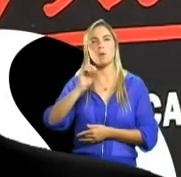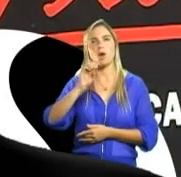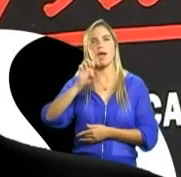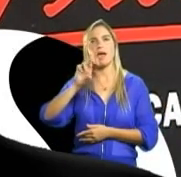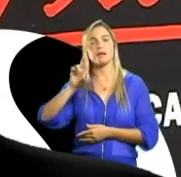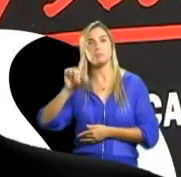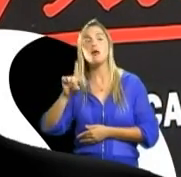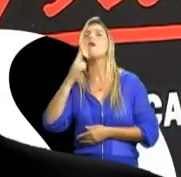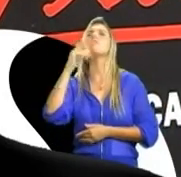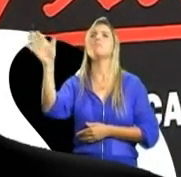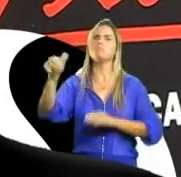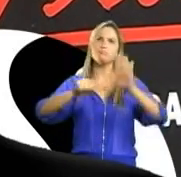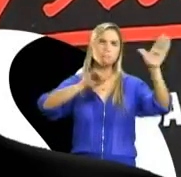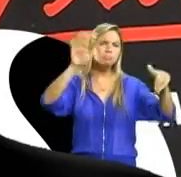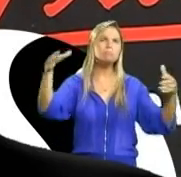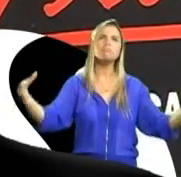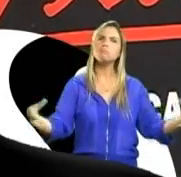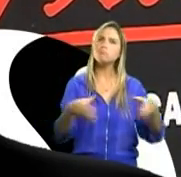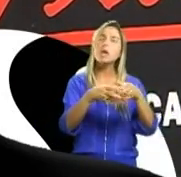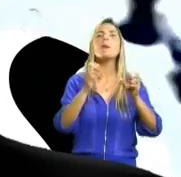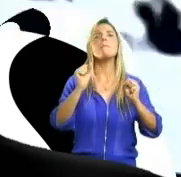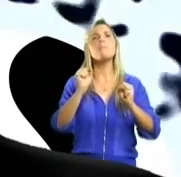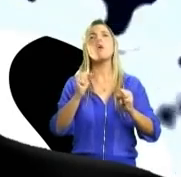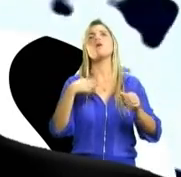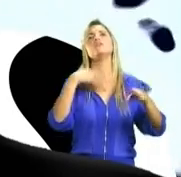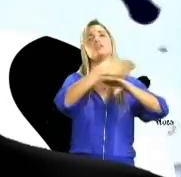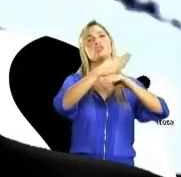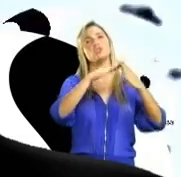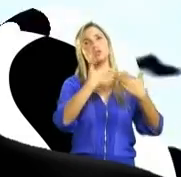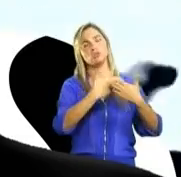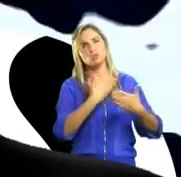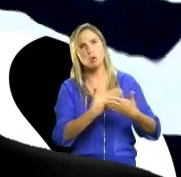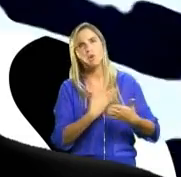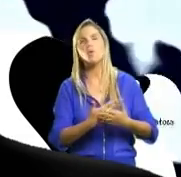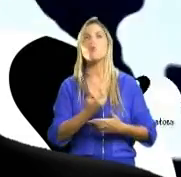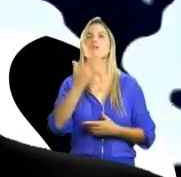estar acompanhando a aula, é só estar procurando as escolas.